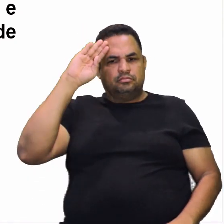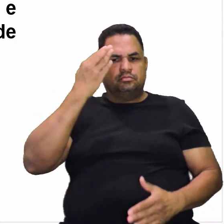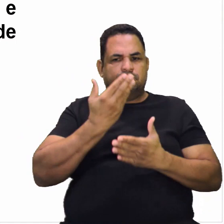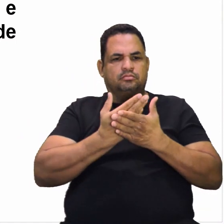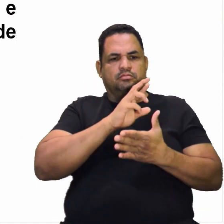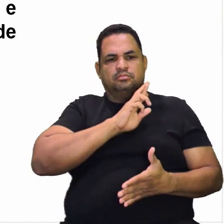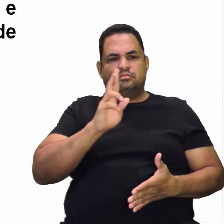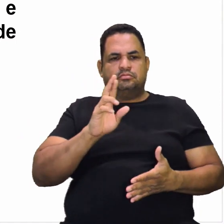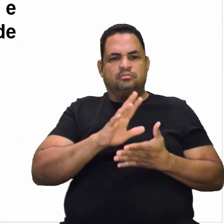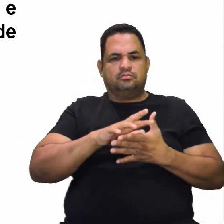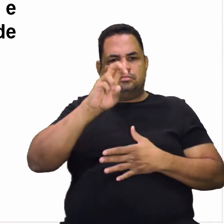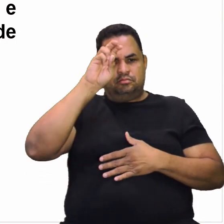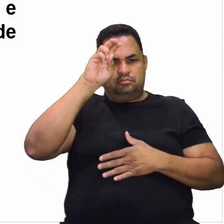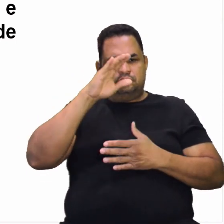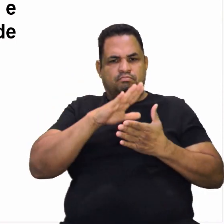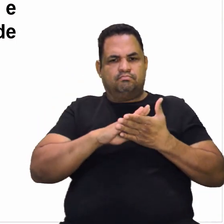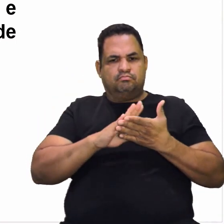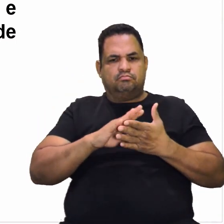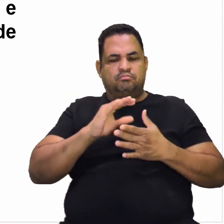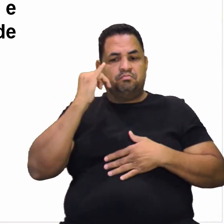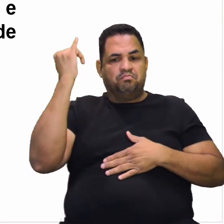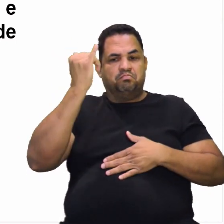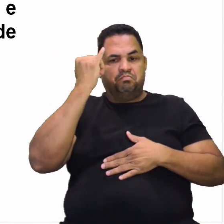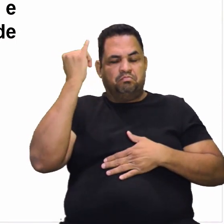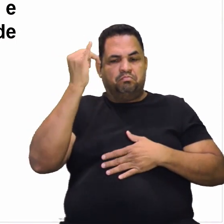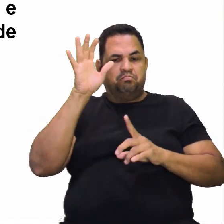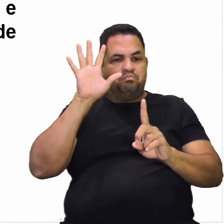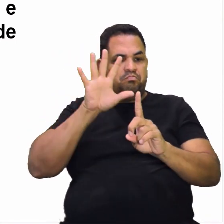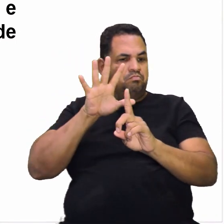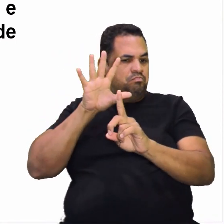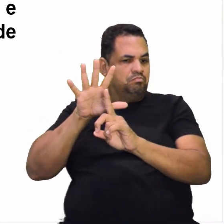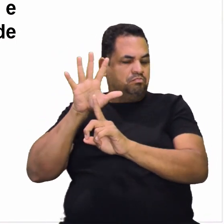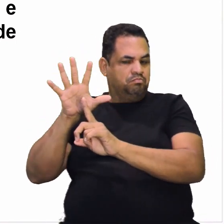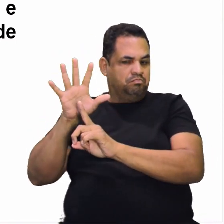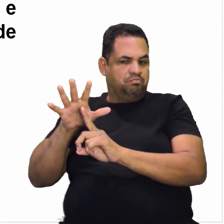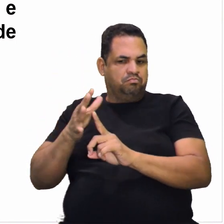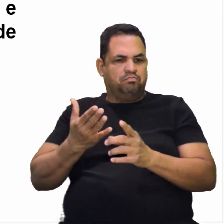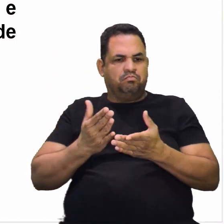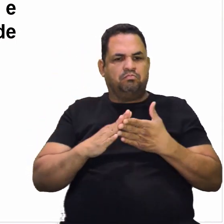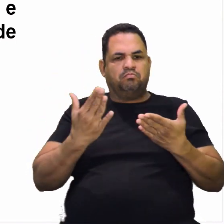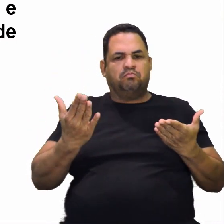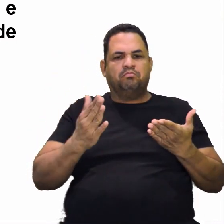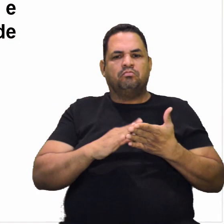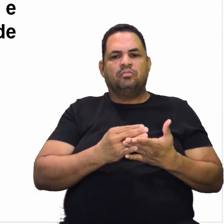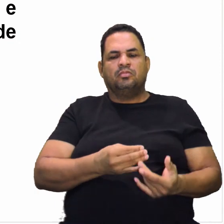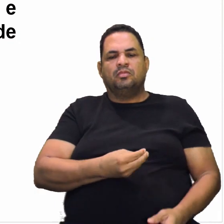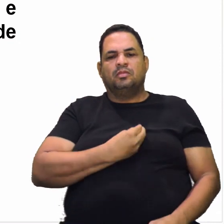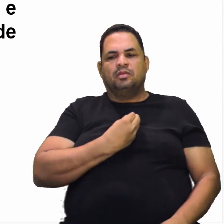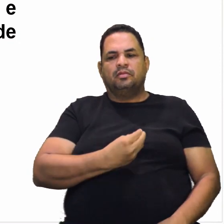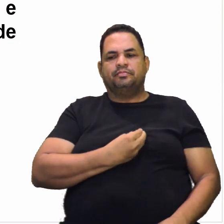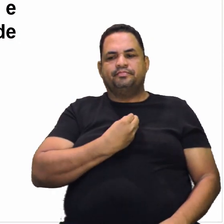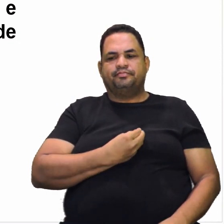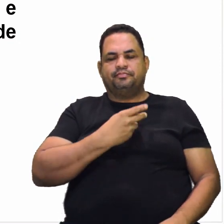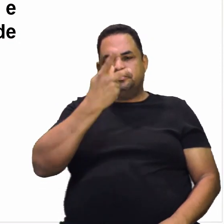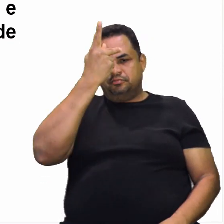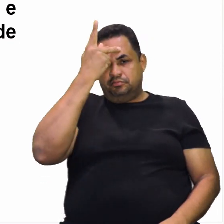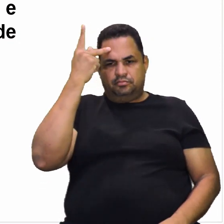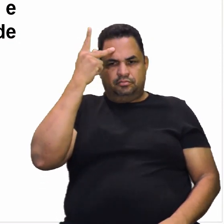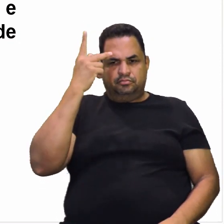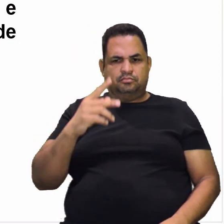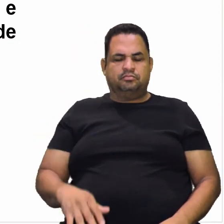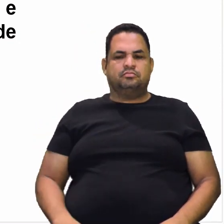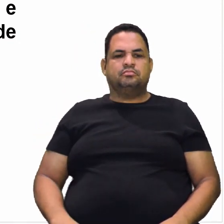religiosa dos egípcios era de extrema relevância e influenciava consideravelmente a vida das